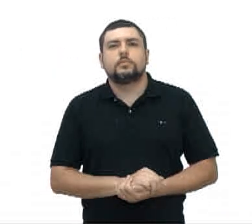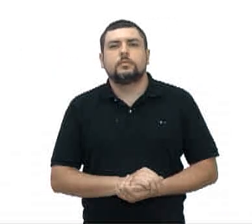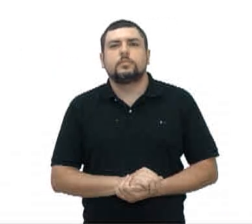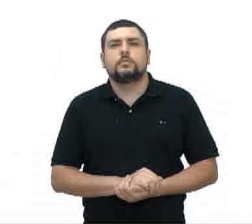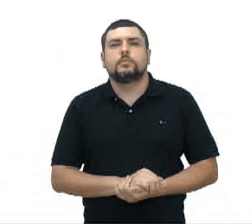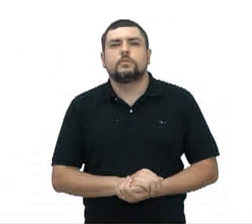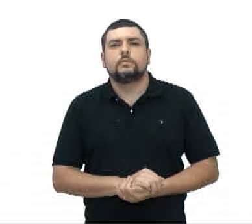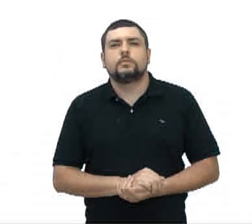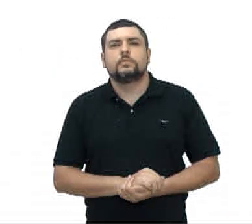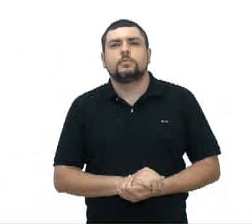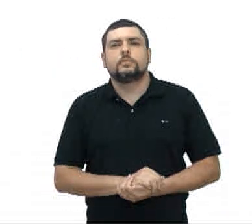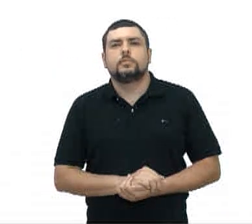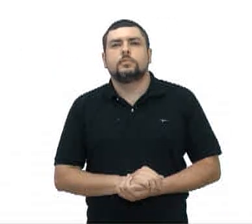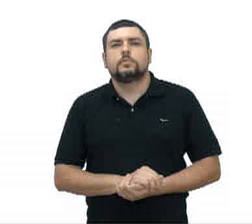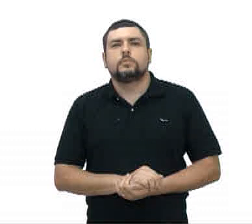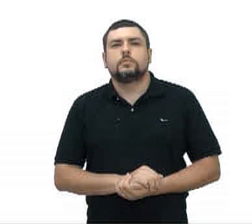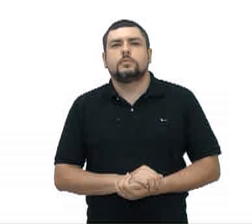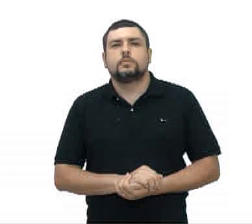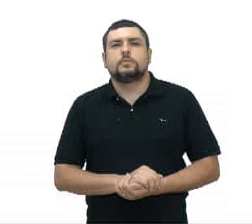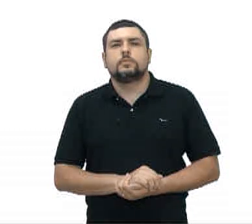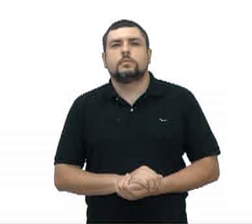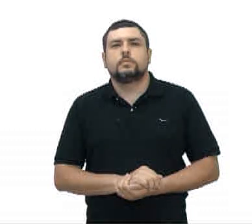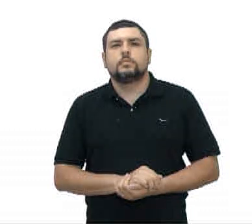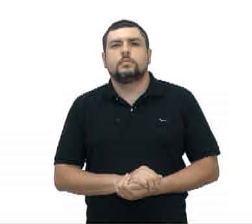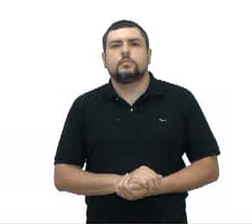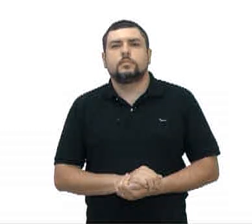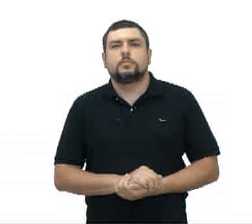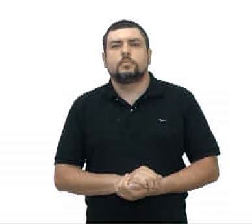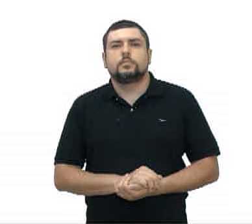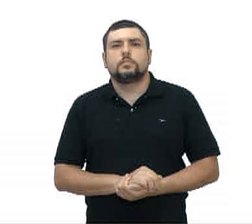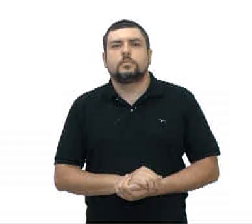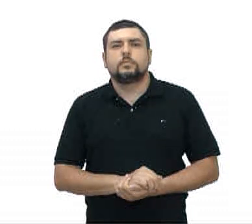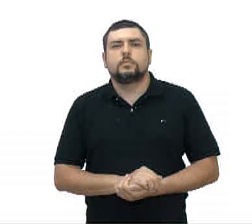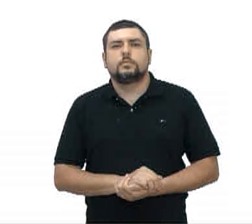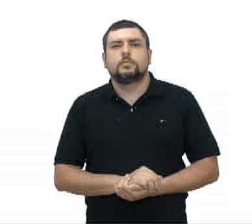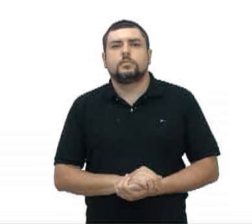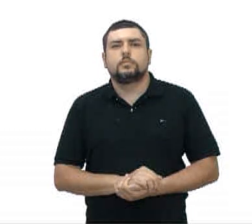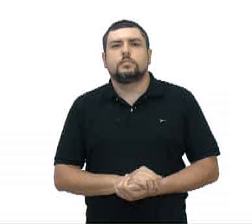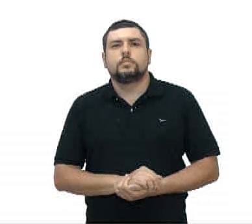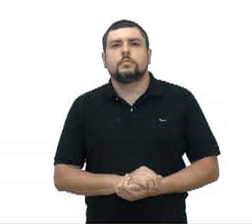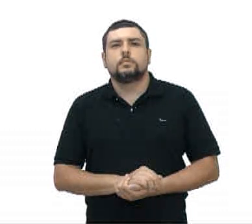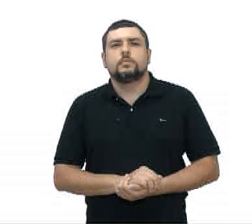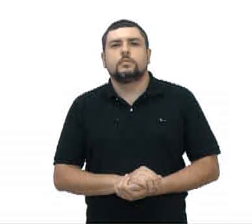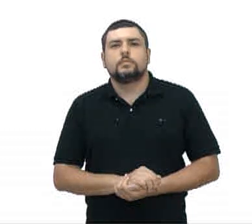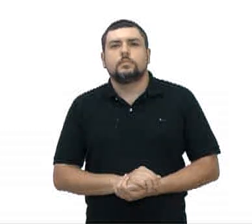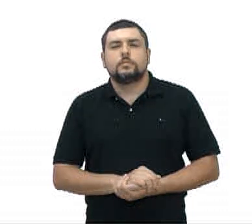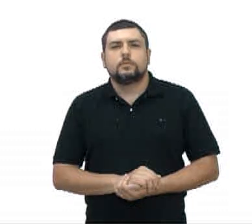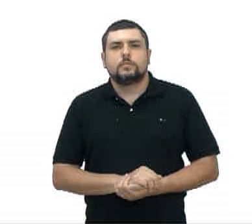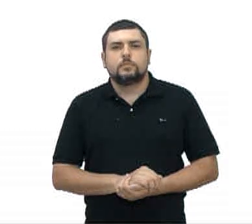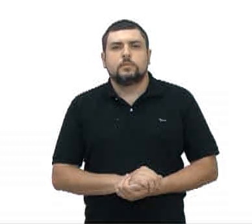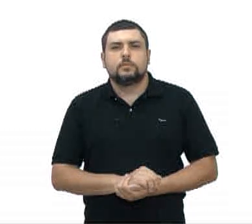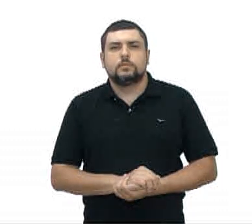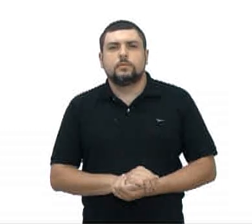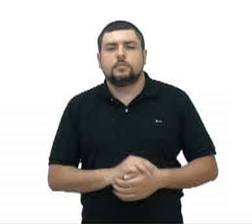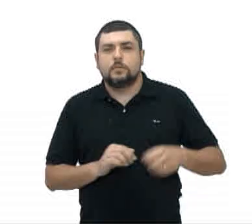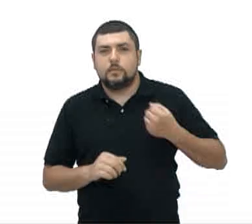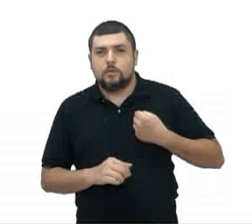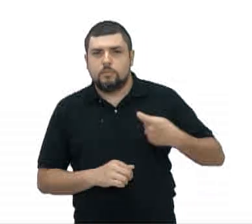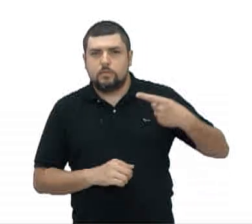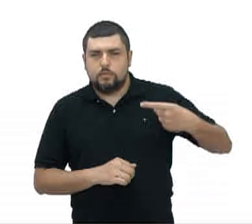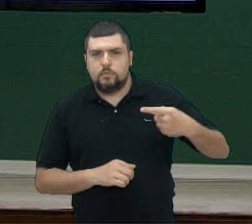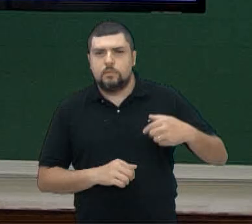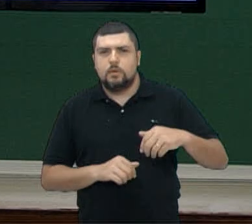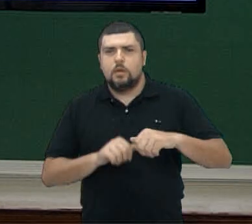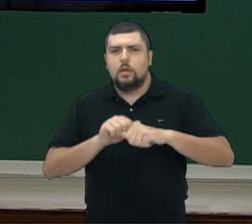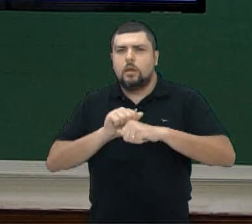does Johnny use to describe Garfield? Is it positive or negative? Qual é o adjetivo que